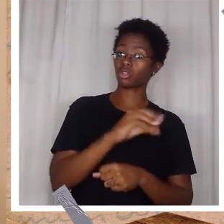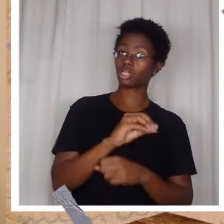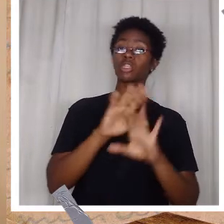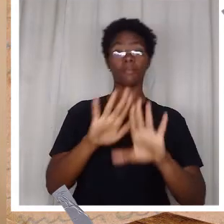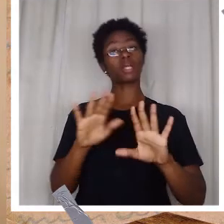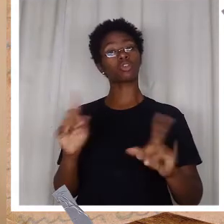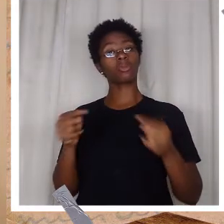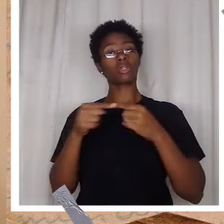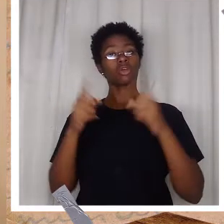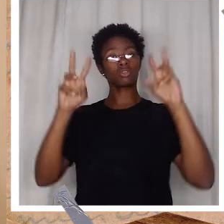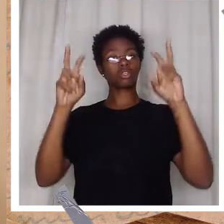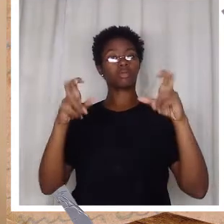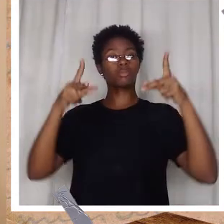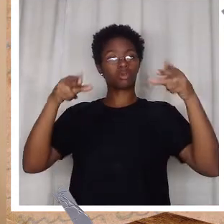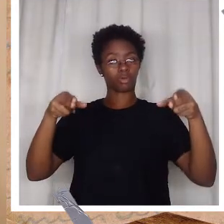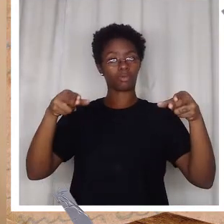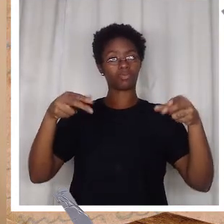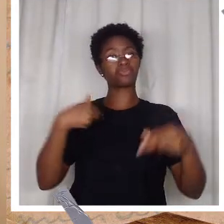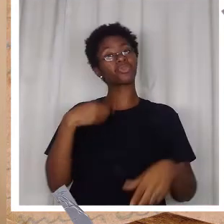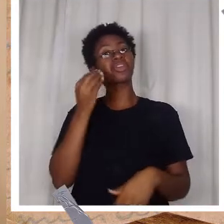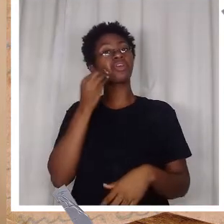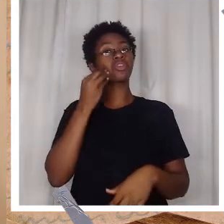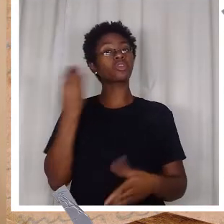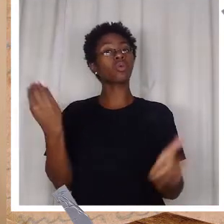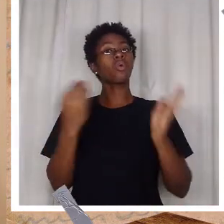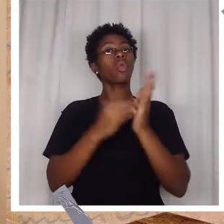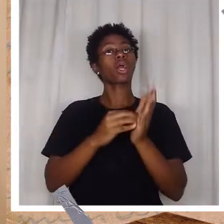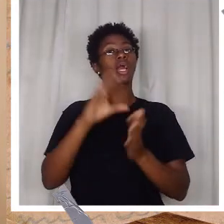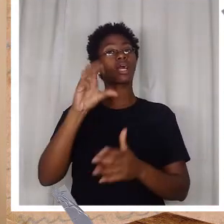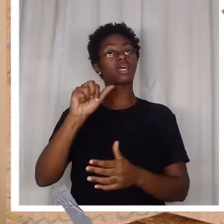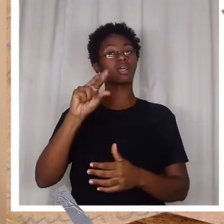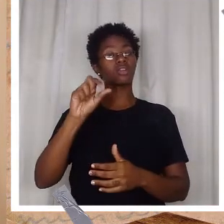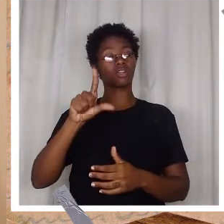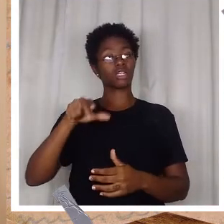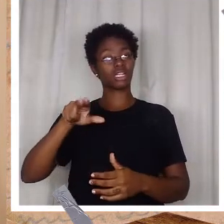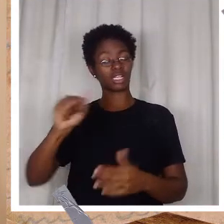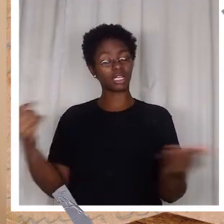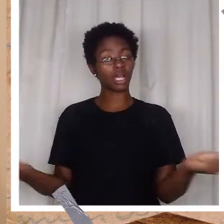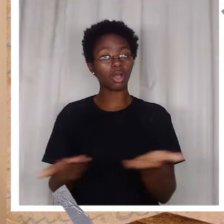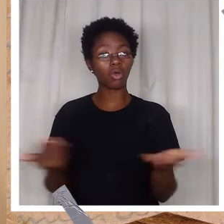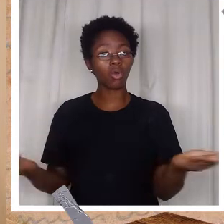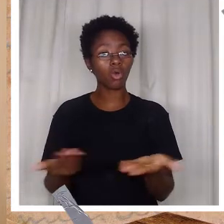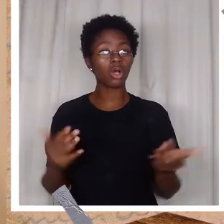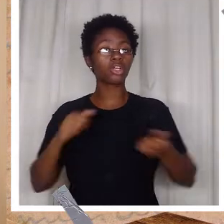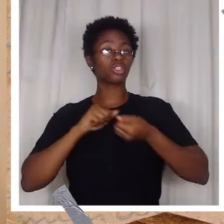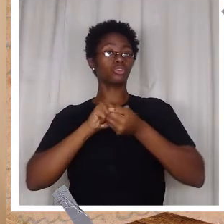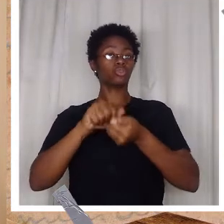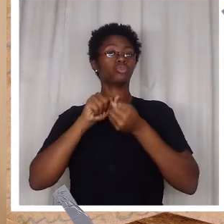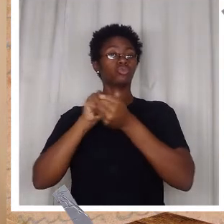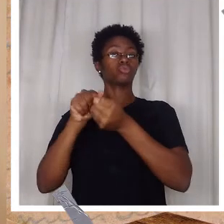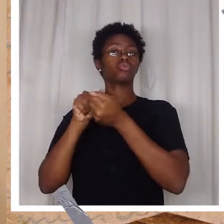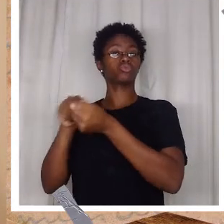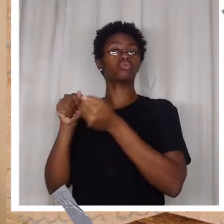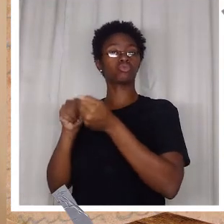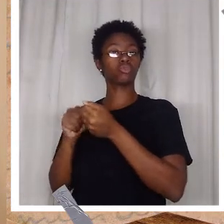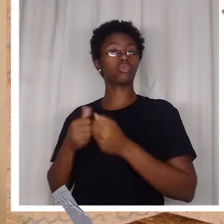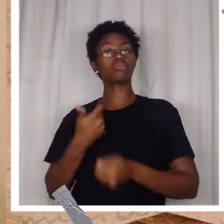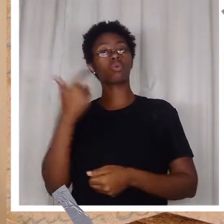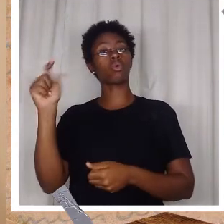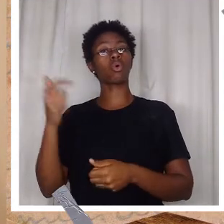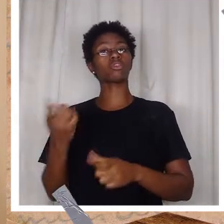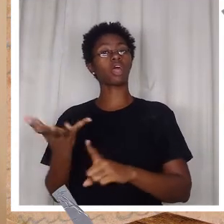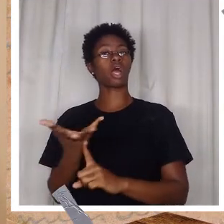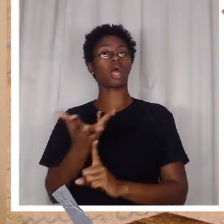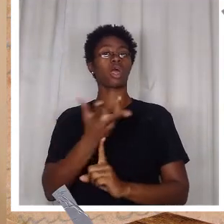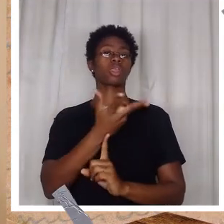tema. Então, eu tento colocar a Carolina agora ao lado, num panteão de outros poetas e de outros